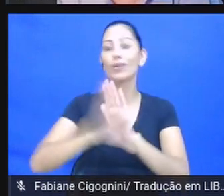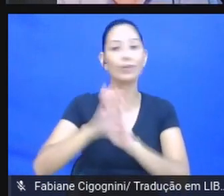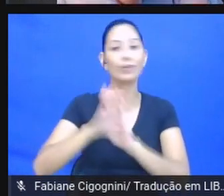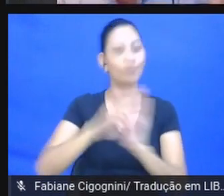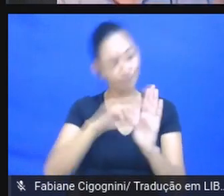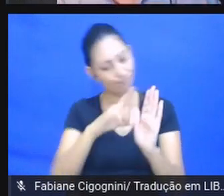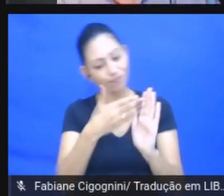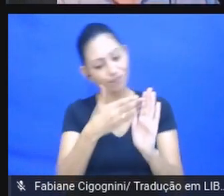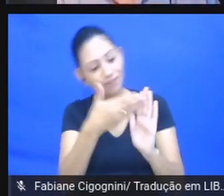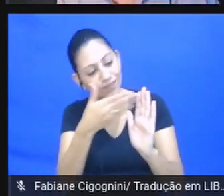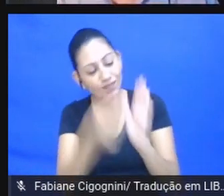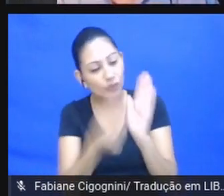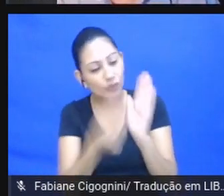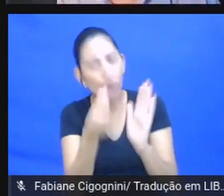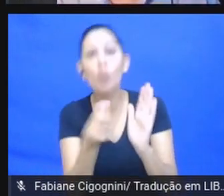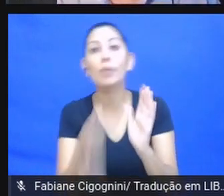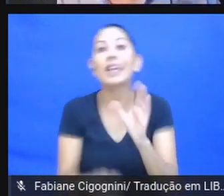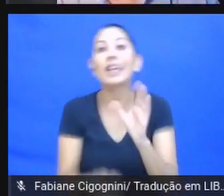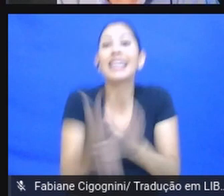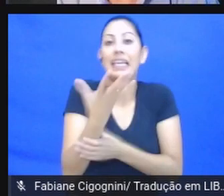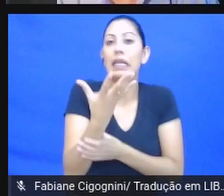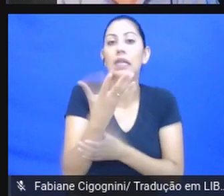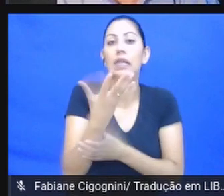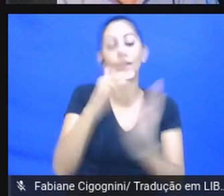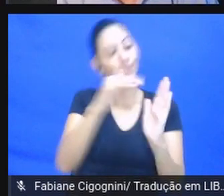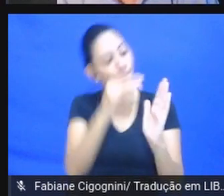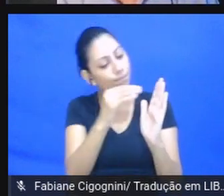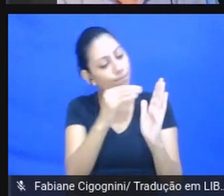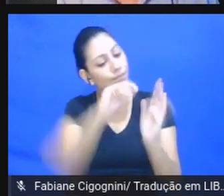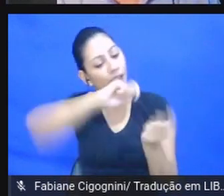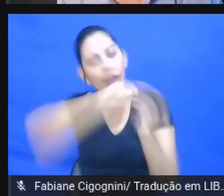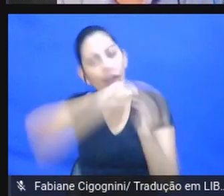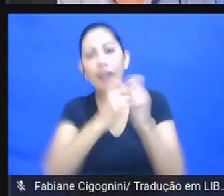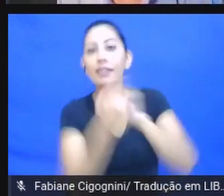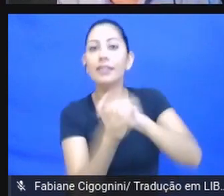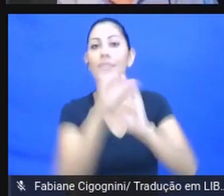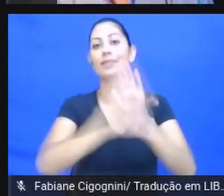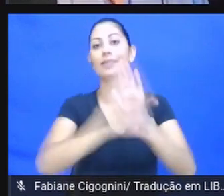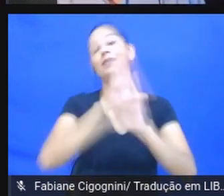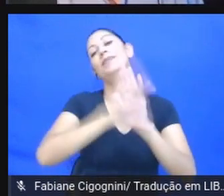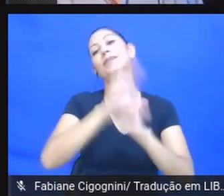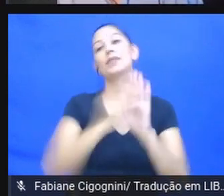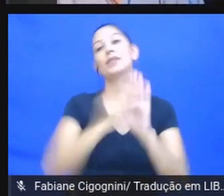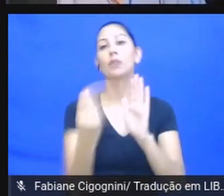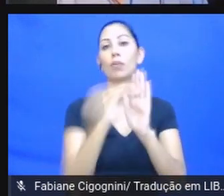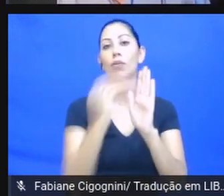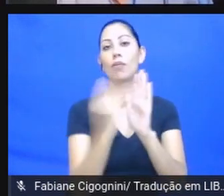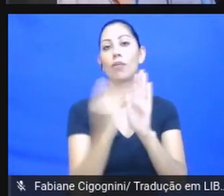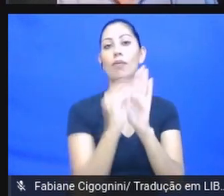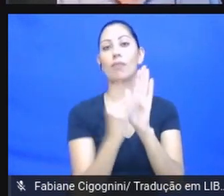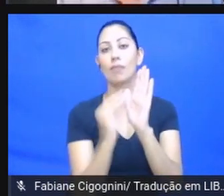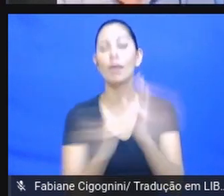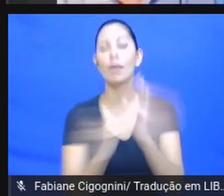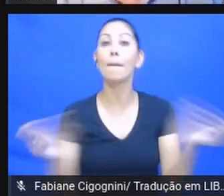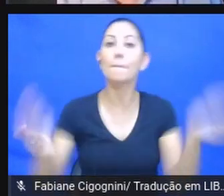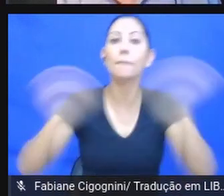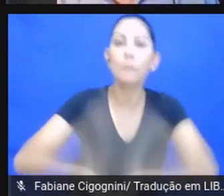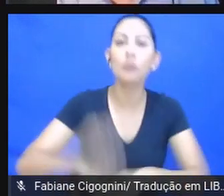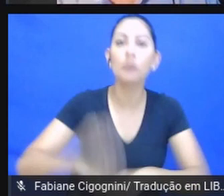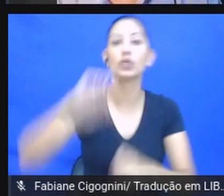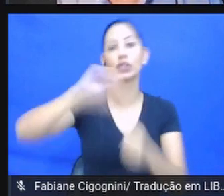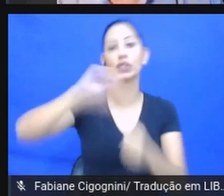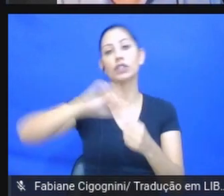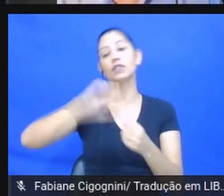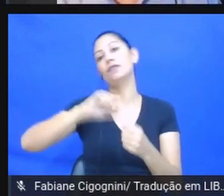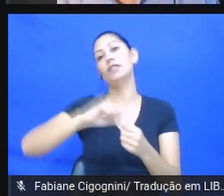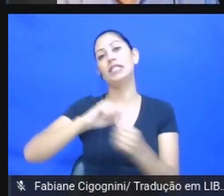o currículo, não é criar um novo currículo, mas fazer adaptações rápidas para ver o que era possível em cada